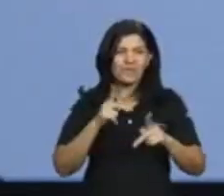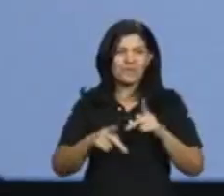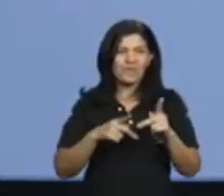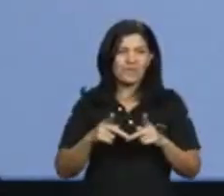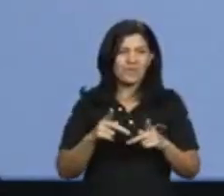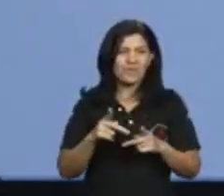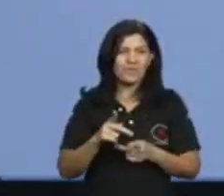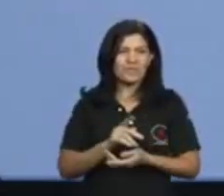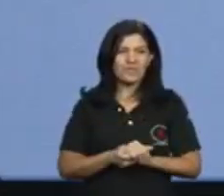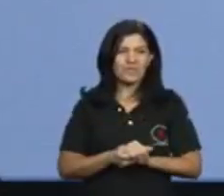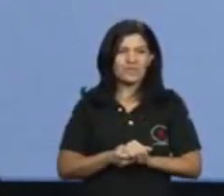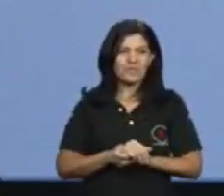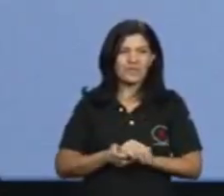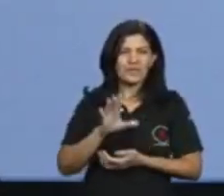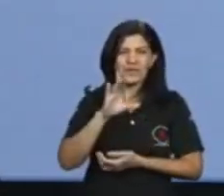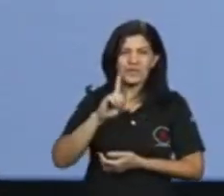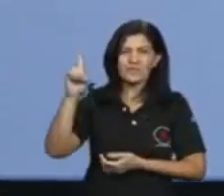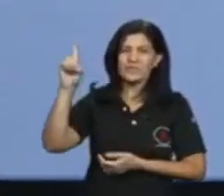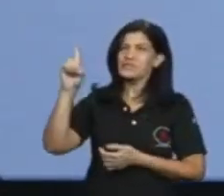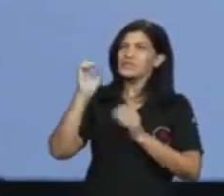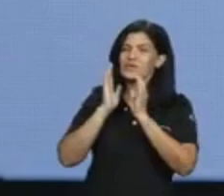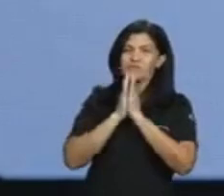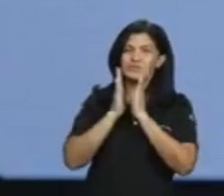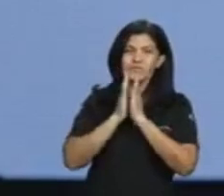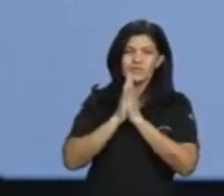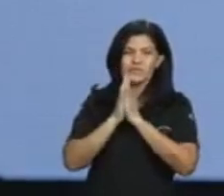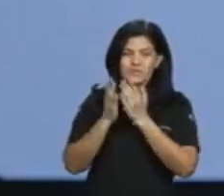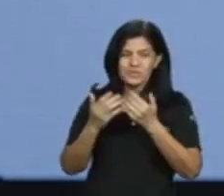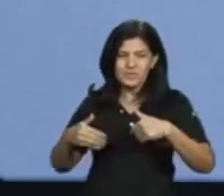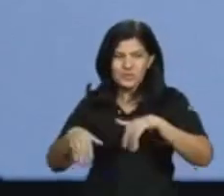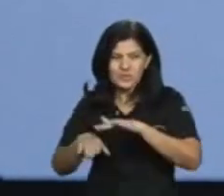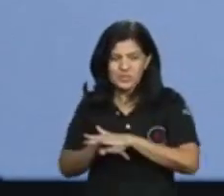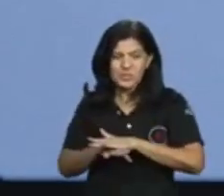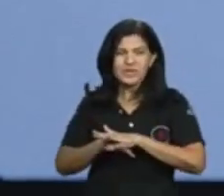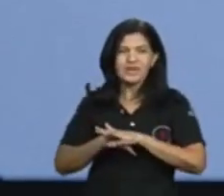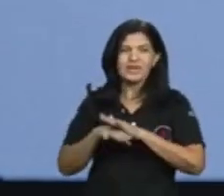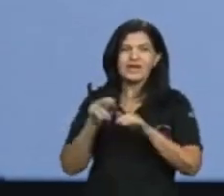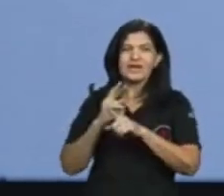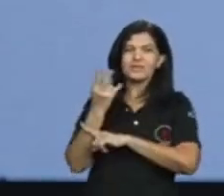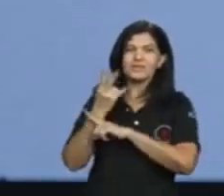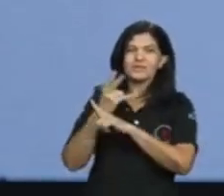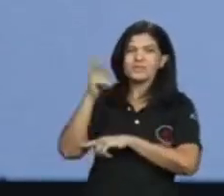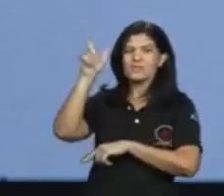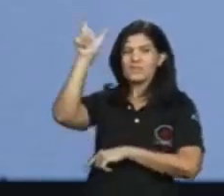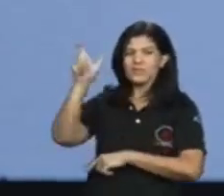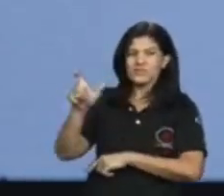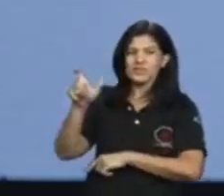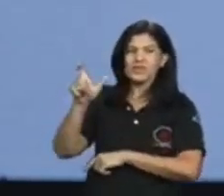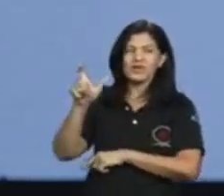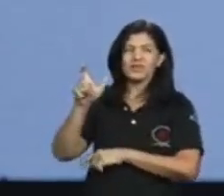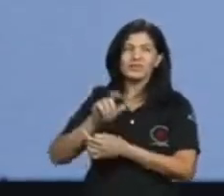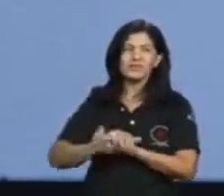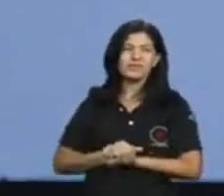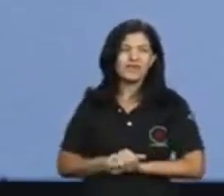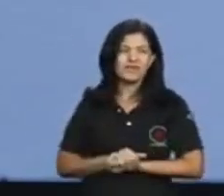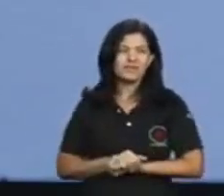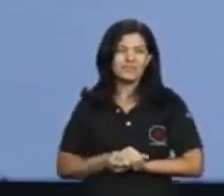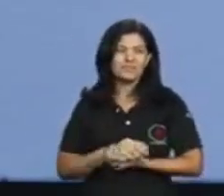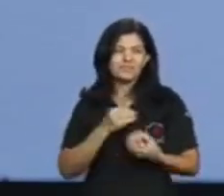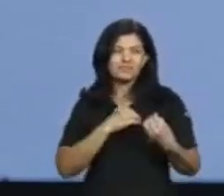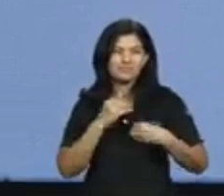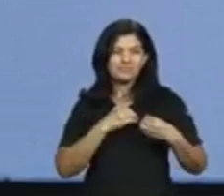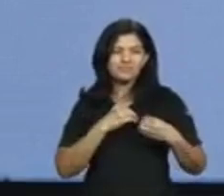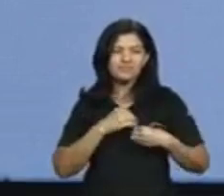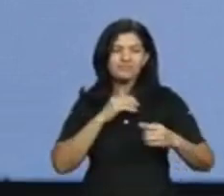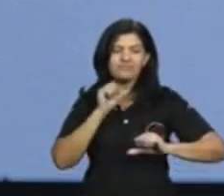se humilhar e orar e buscar a minha face e se converter dos seus maus caminhos,